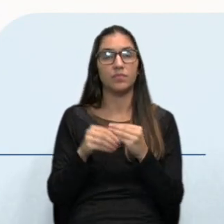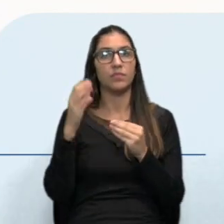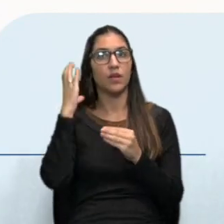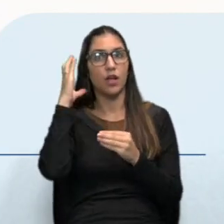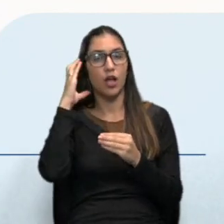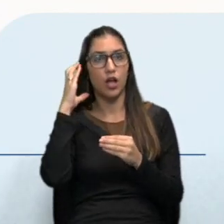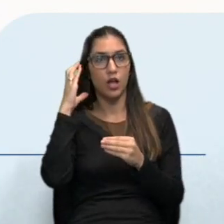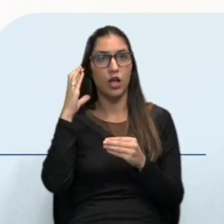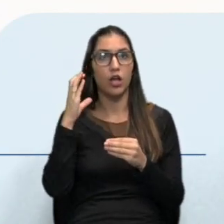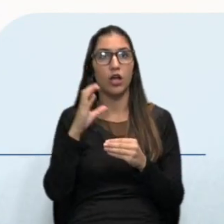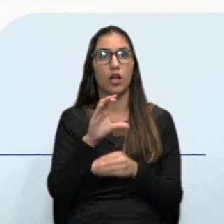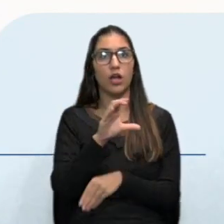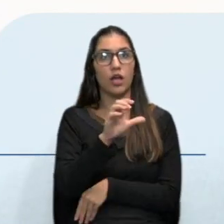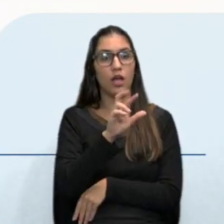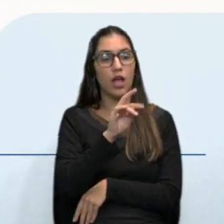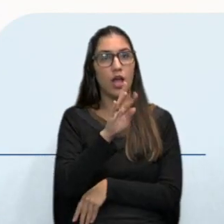móveis,